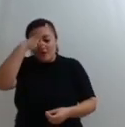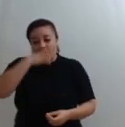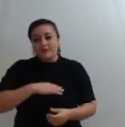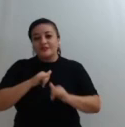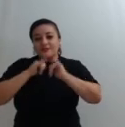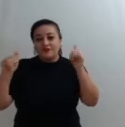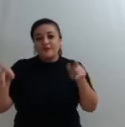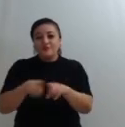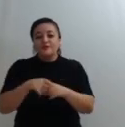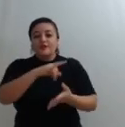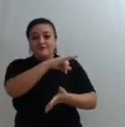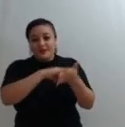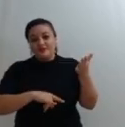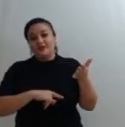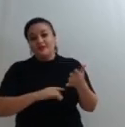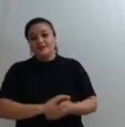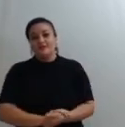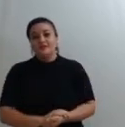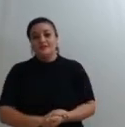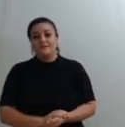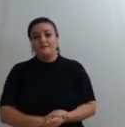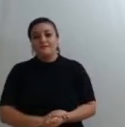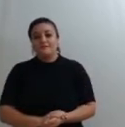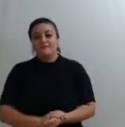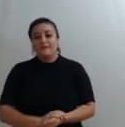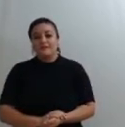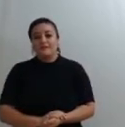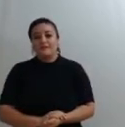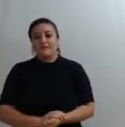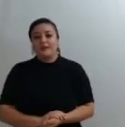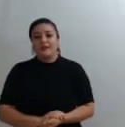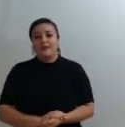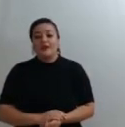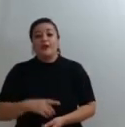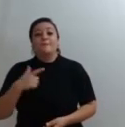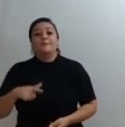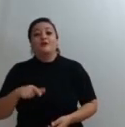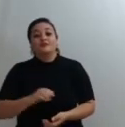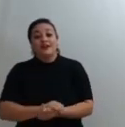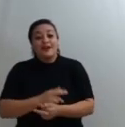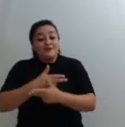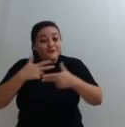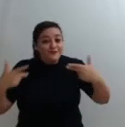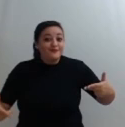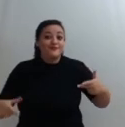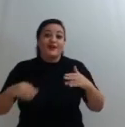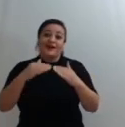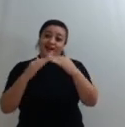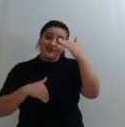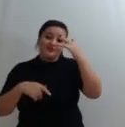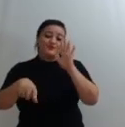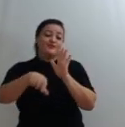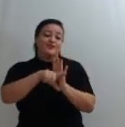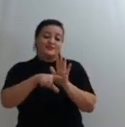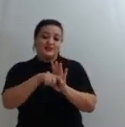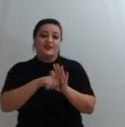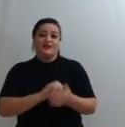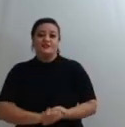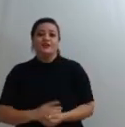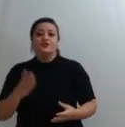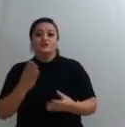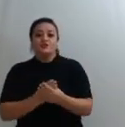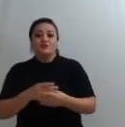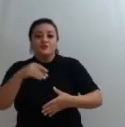da COAF, que apontaram diversas inconsistências, junto com a colaboração premiada trazida nos anexos destes